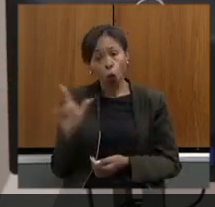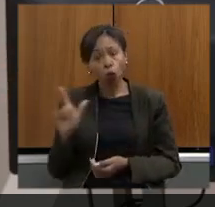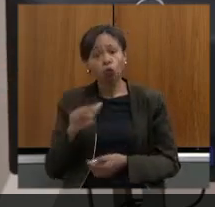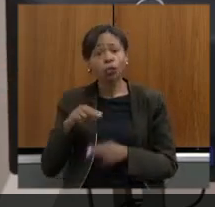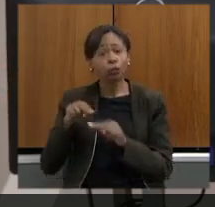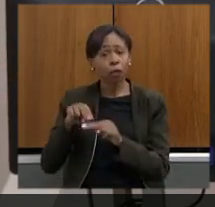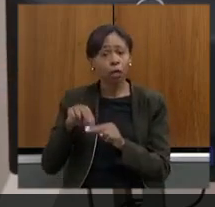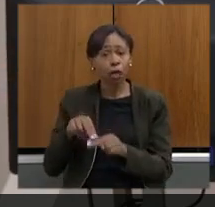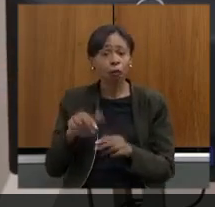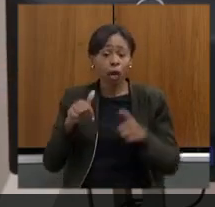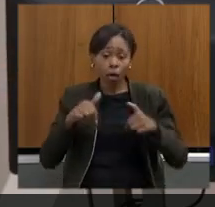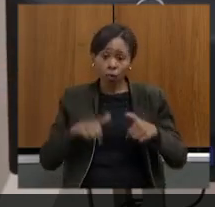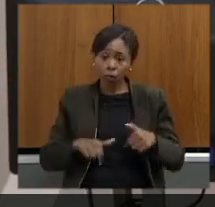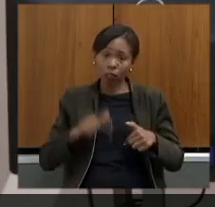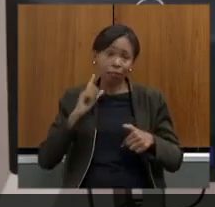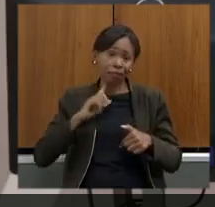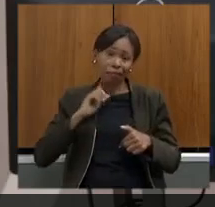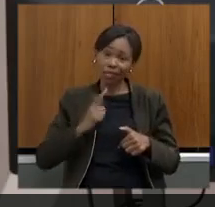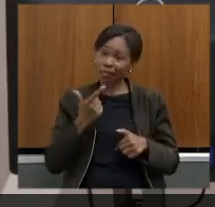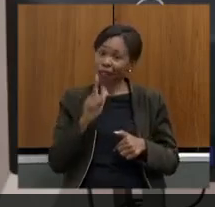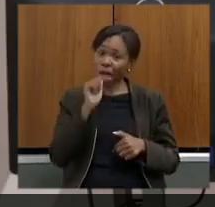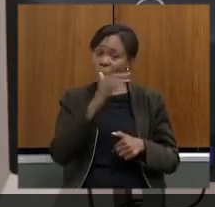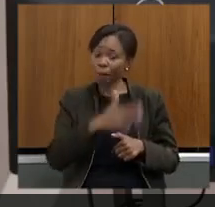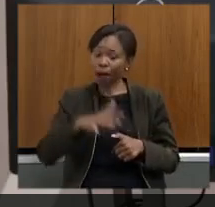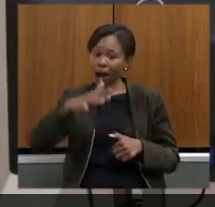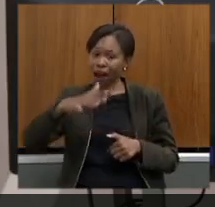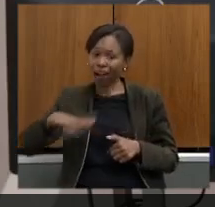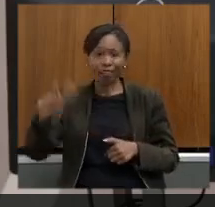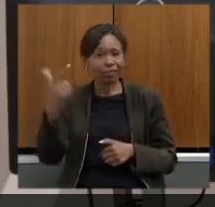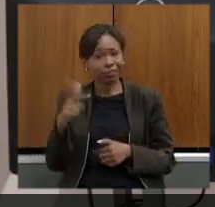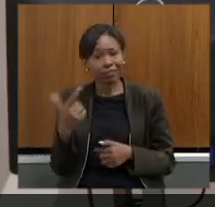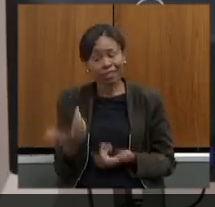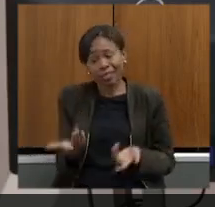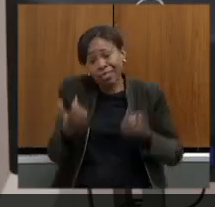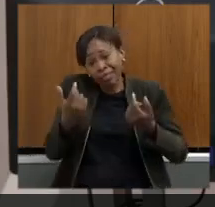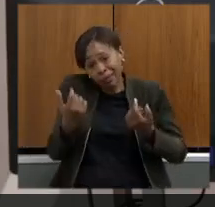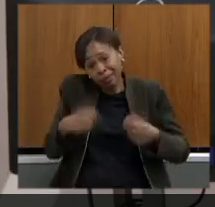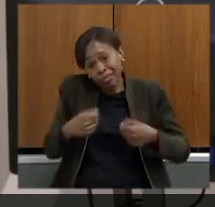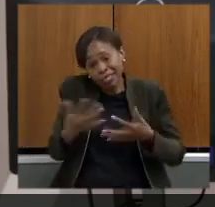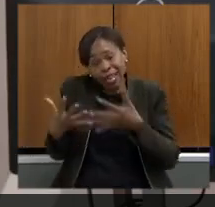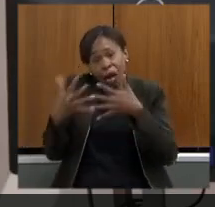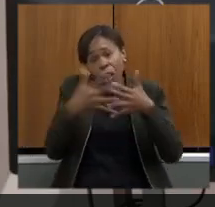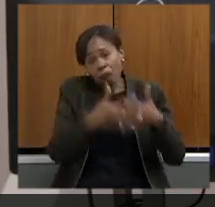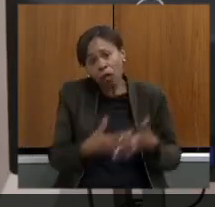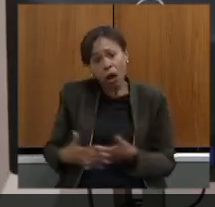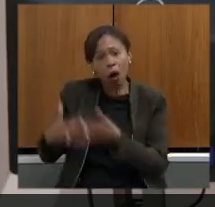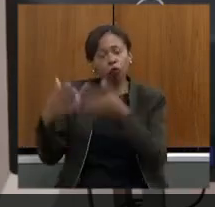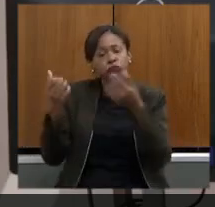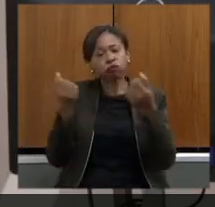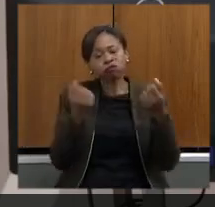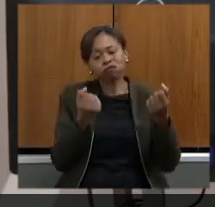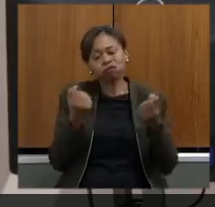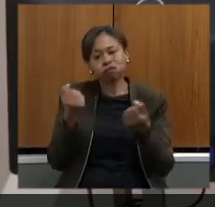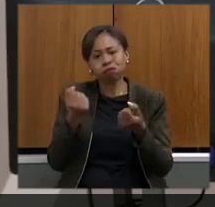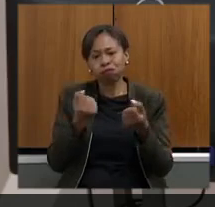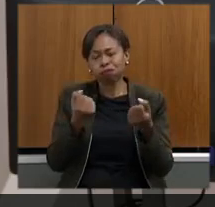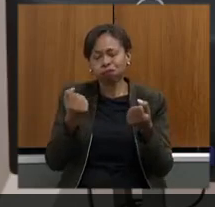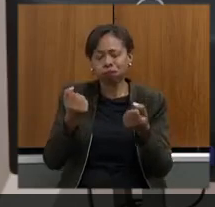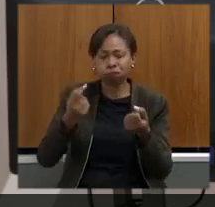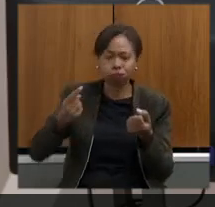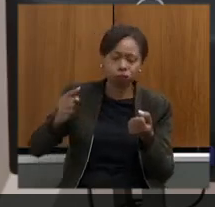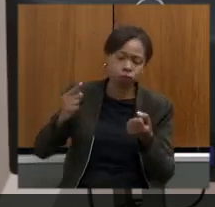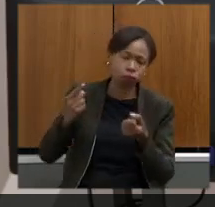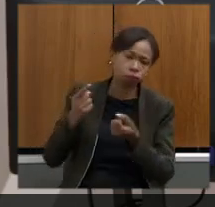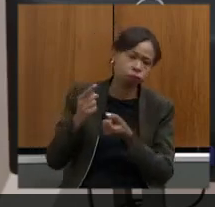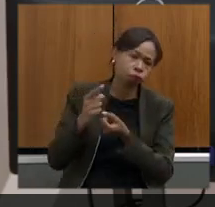mar temos que os nossos carretas viajar aí muitos quilômetros para chegar para